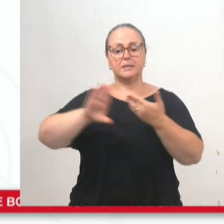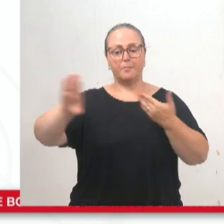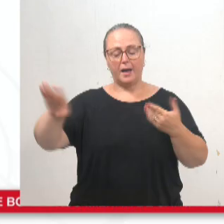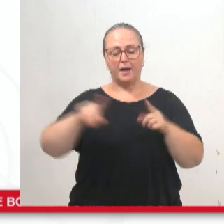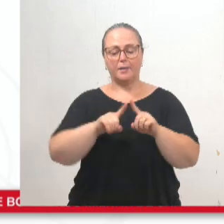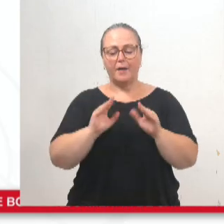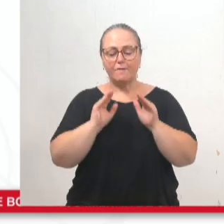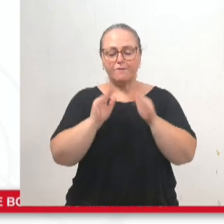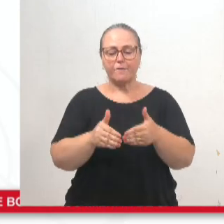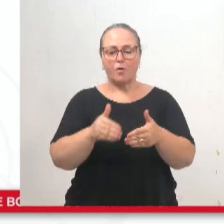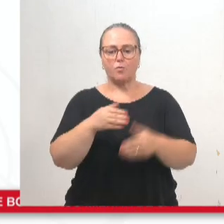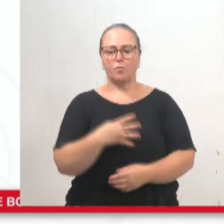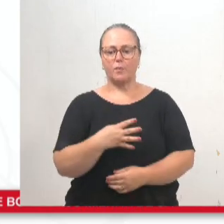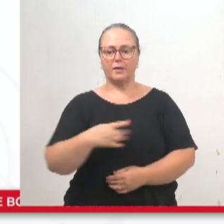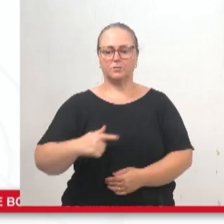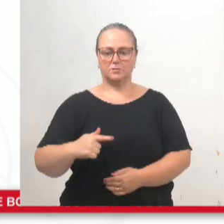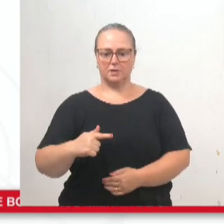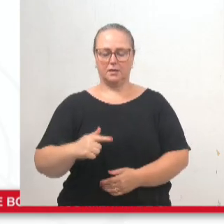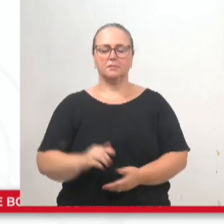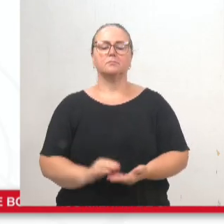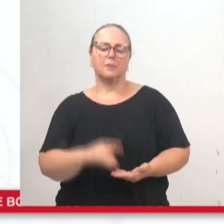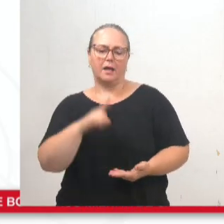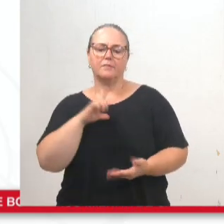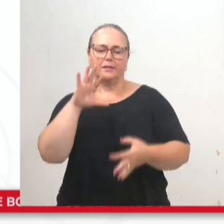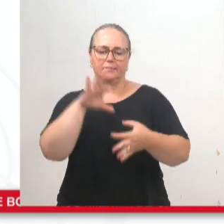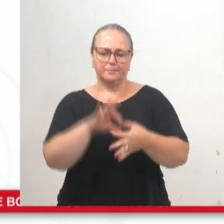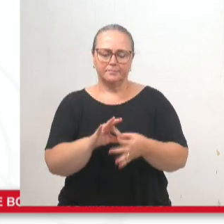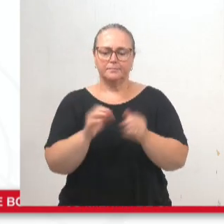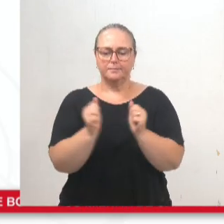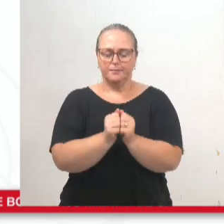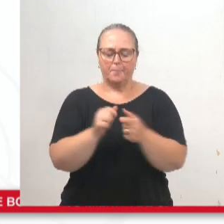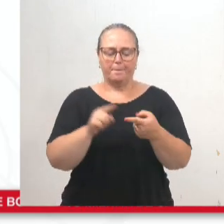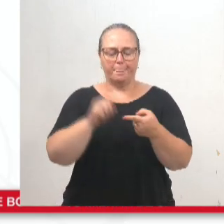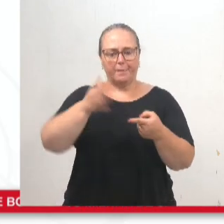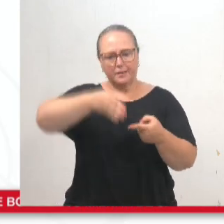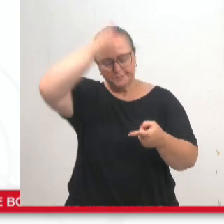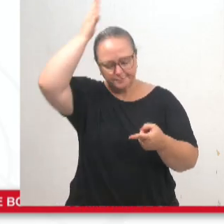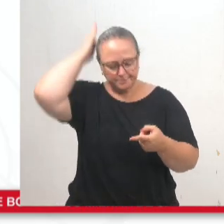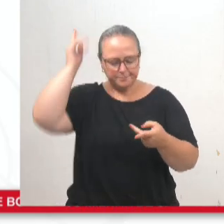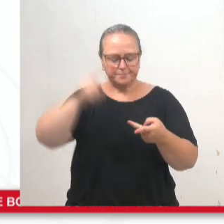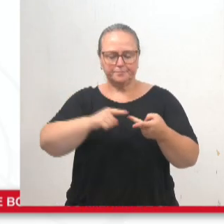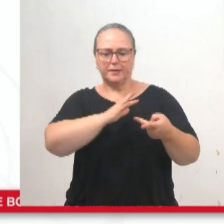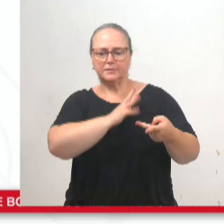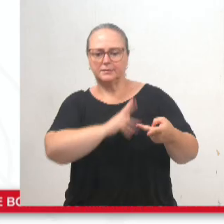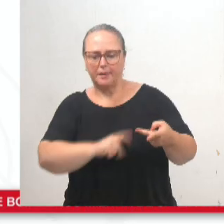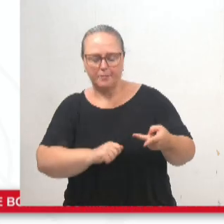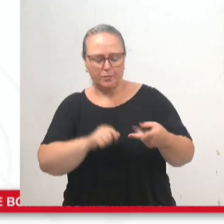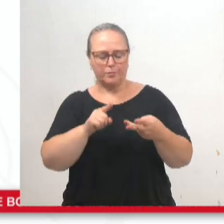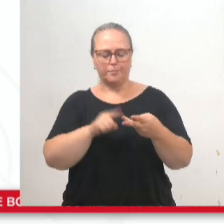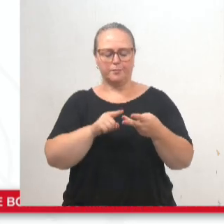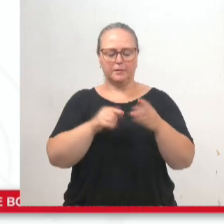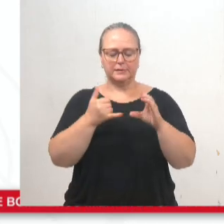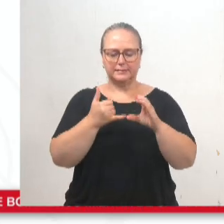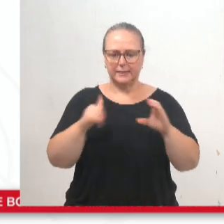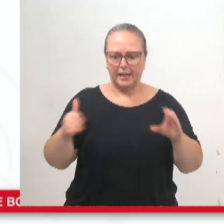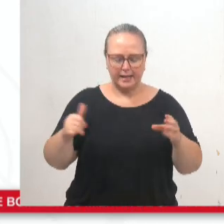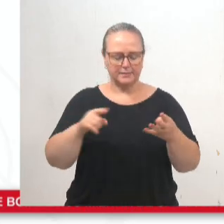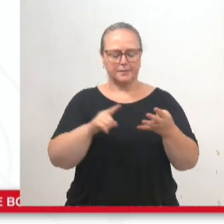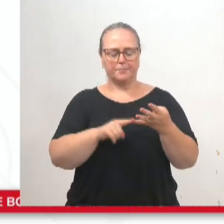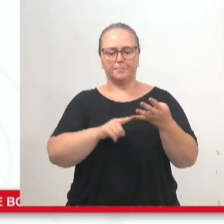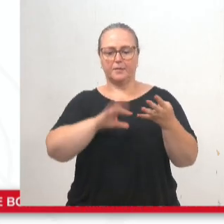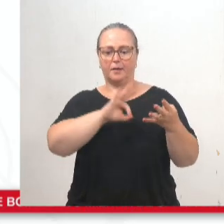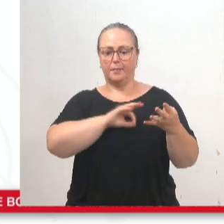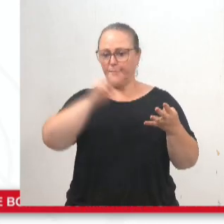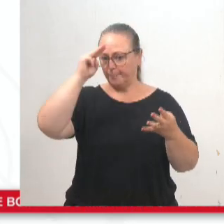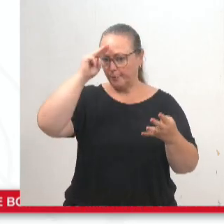integralização de diversas instituições, como Bombeiros, SAMU, Polícia Militar, talvez Celesc. É um planejamento que ainda não foi delineado de